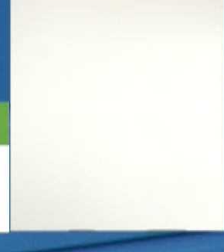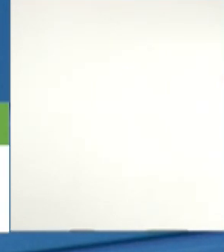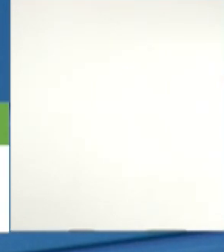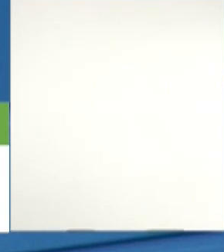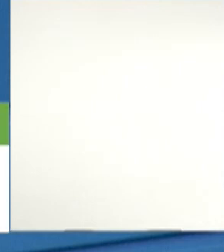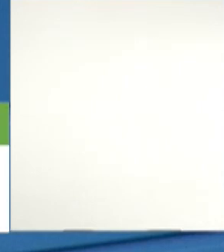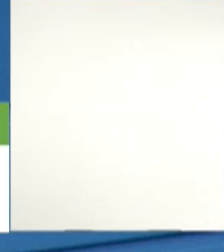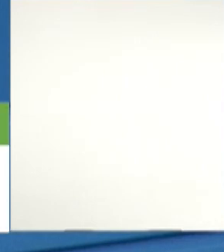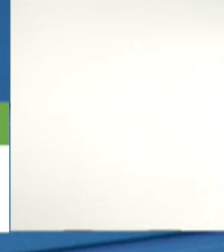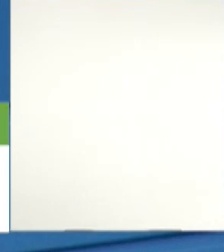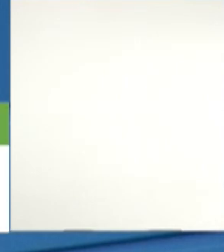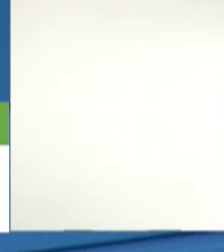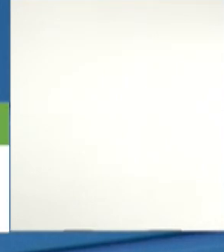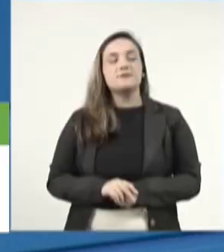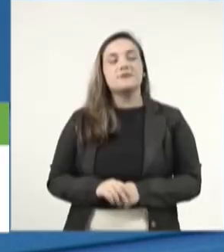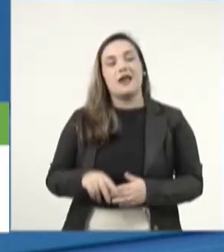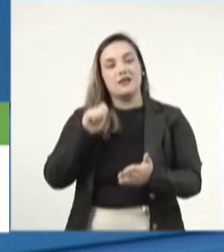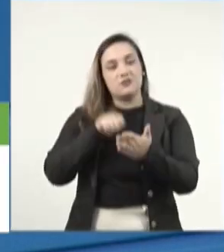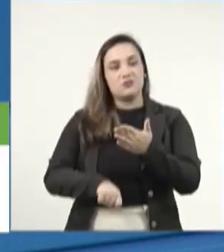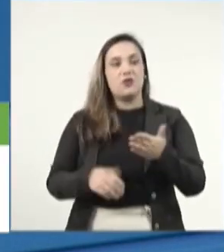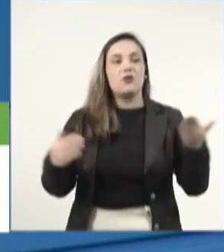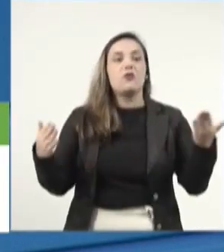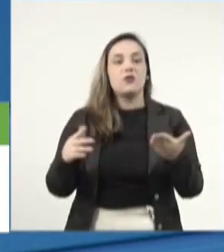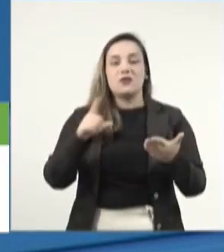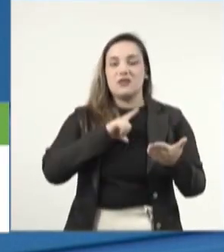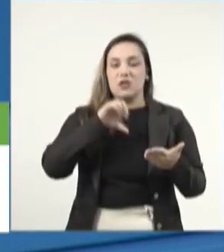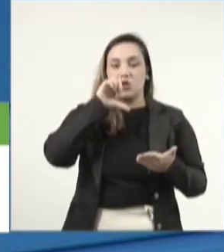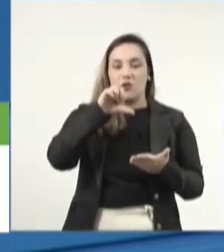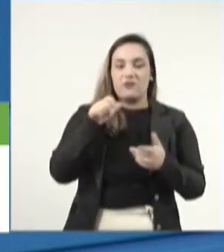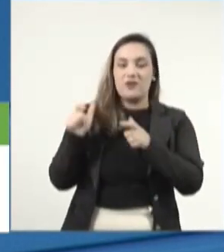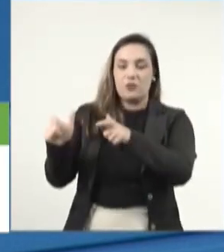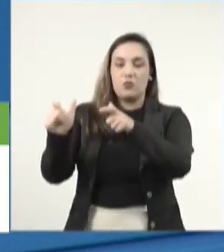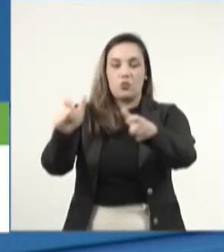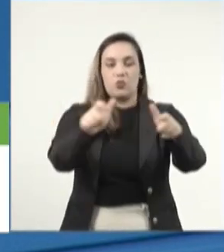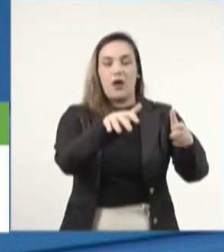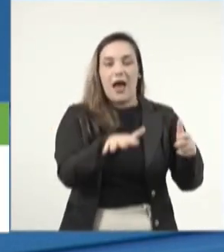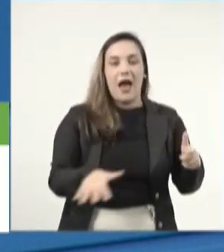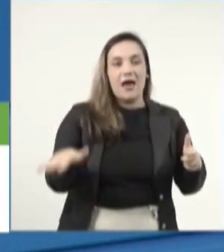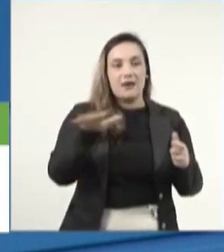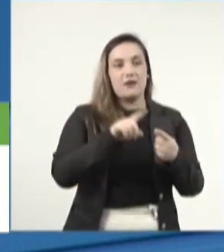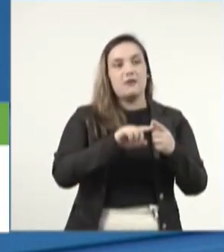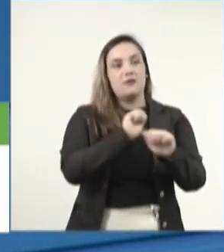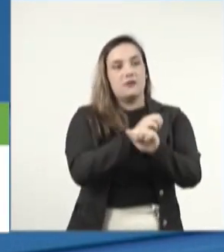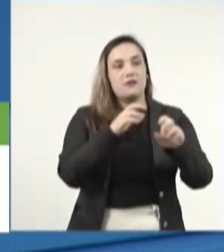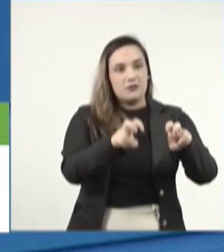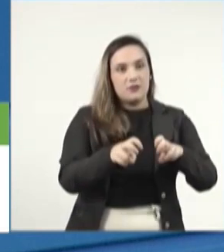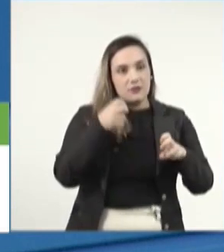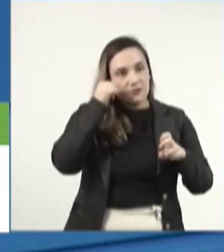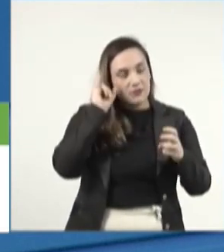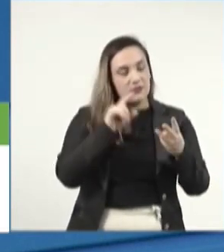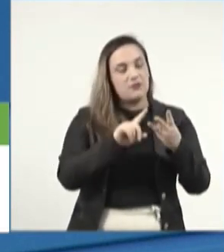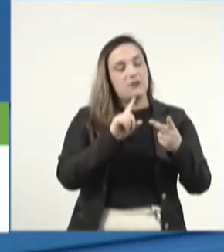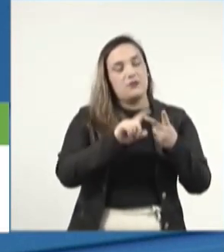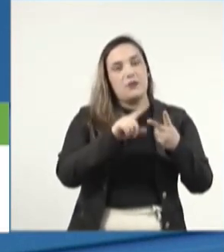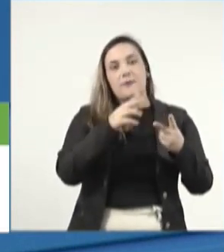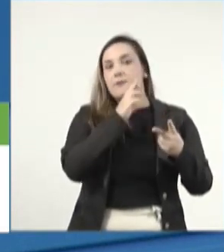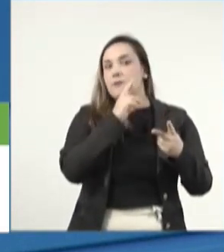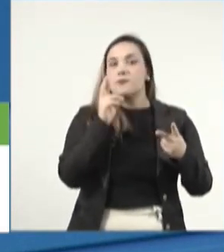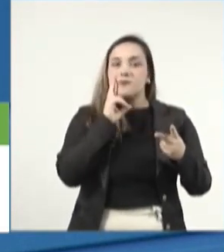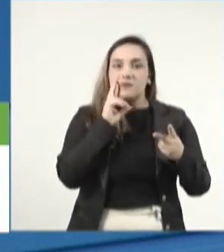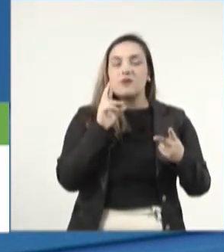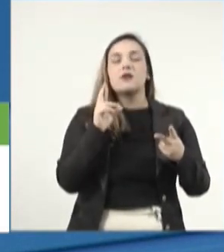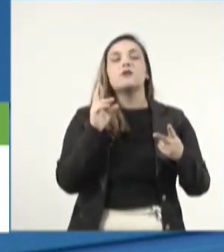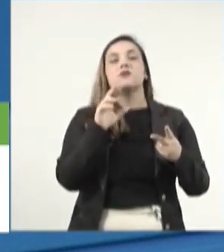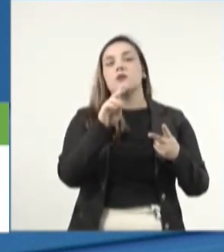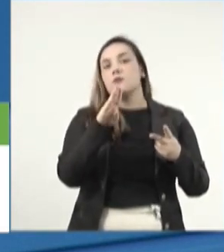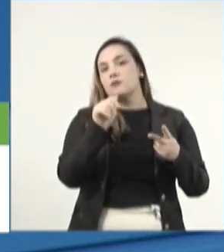assinou em 9 setores diferentes, agronegócio, bares e restaurantes, todos os